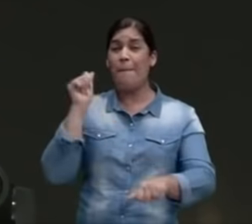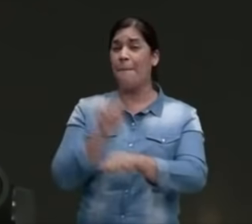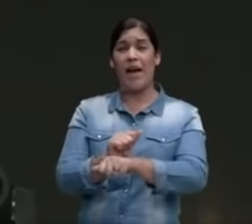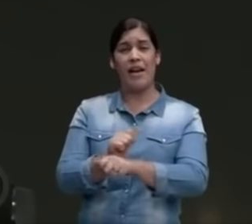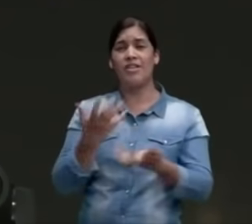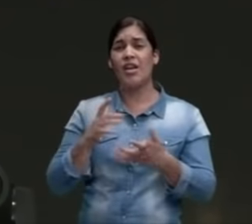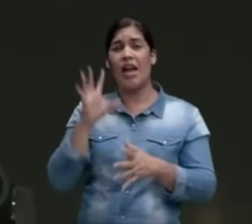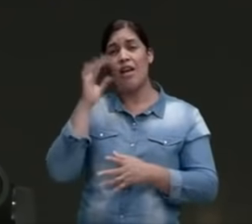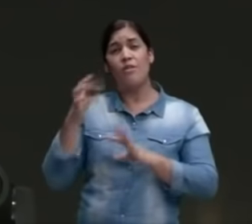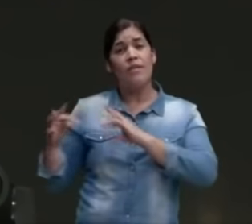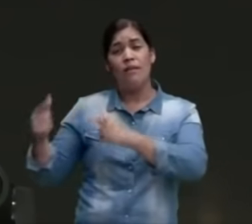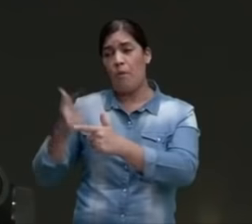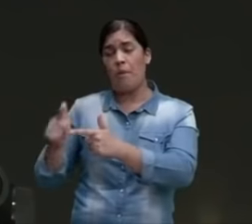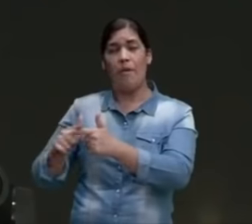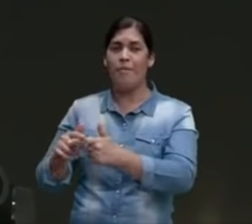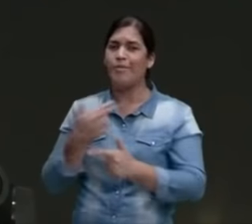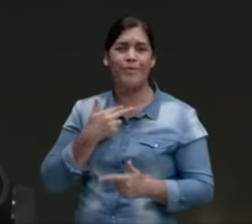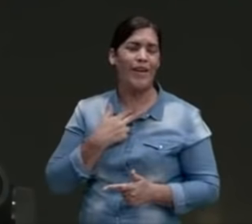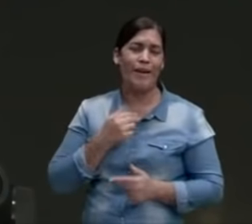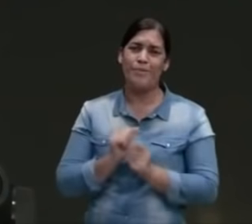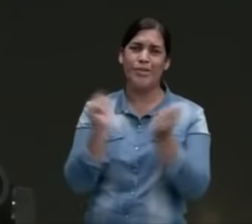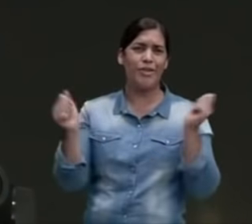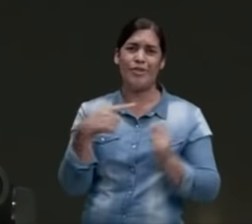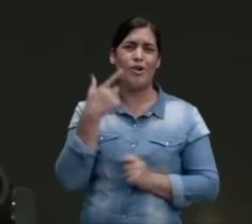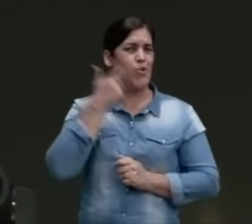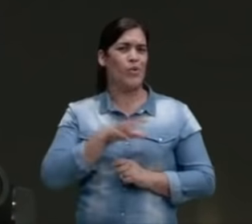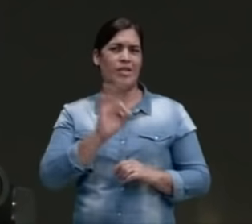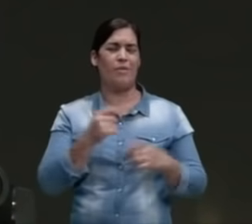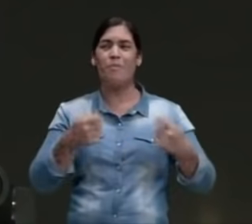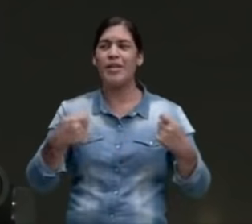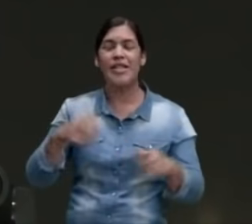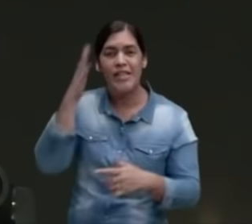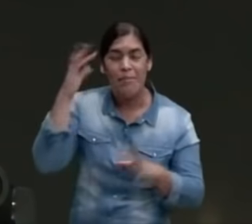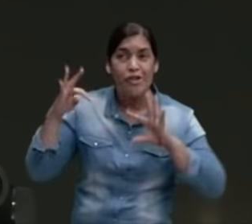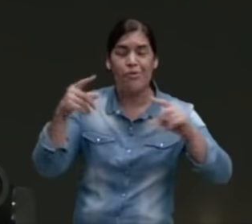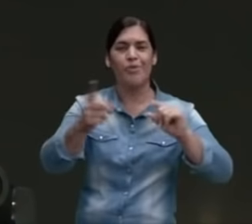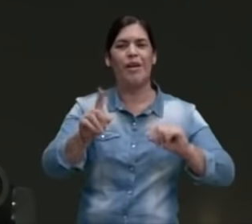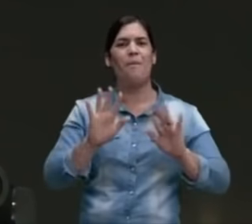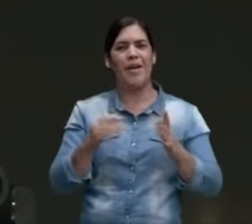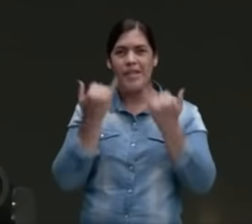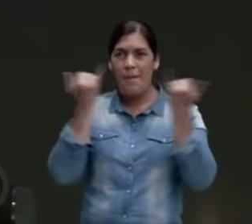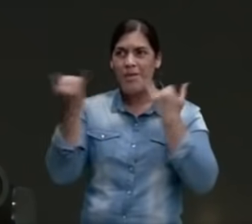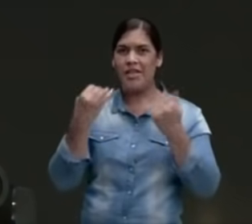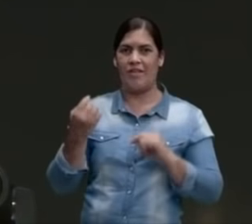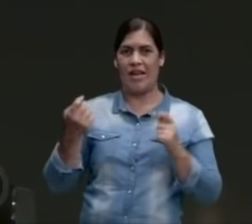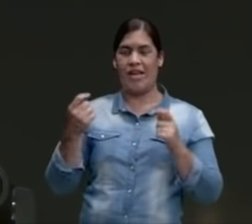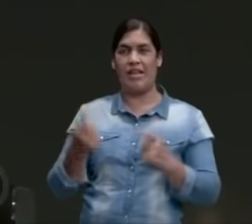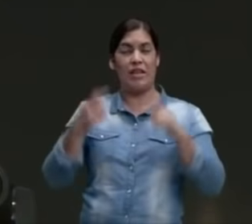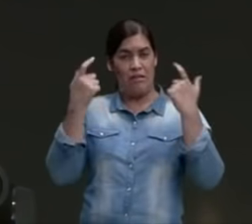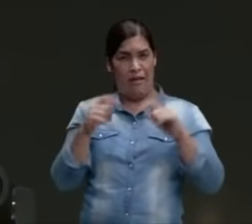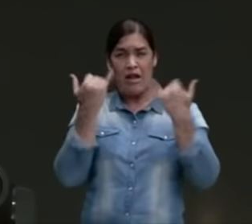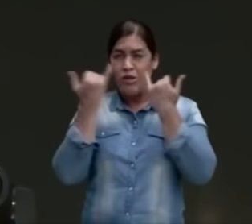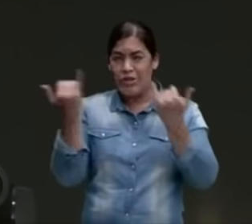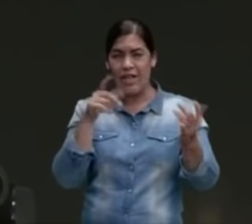resolver todos os problemas. Nós não vamos conseguir. Nós não temos que saber de tudo, mas a mídia vai colocando notícia negativa o tempo